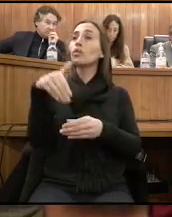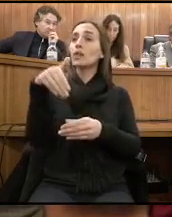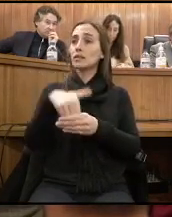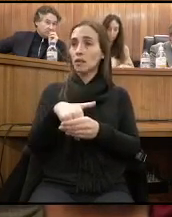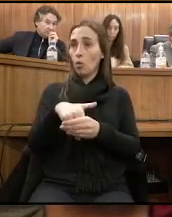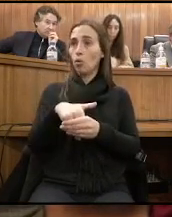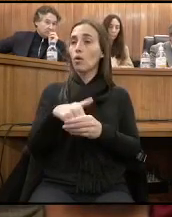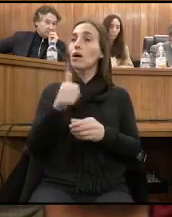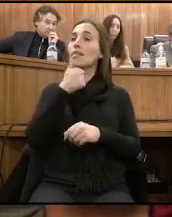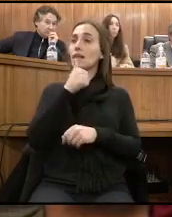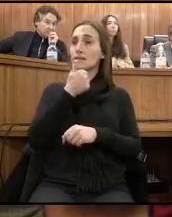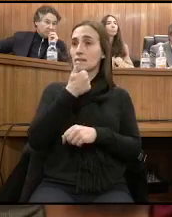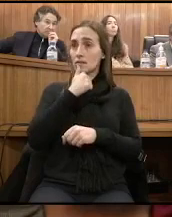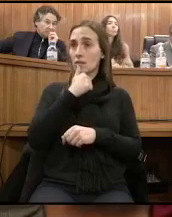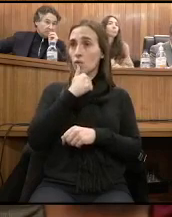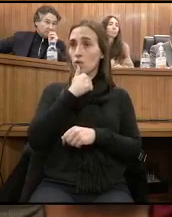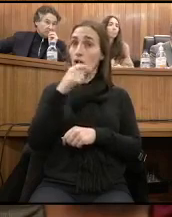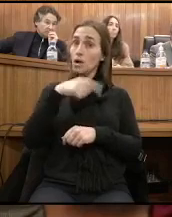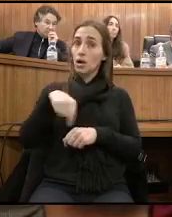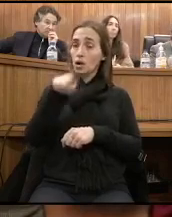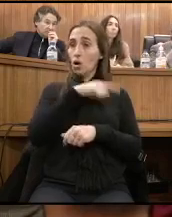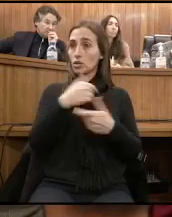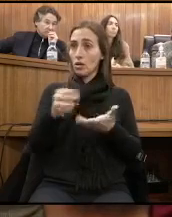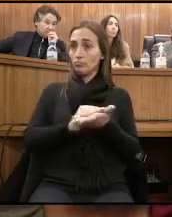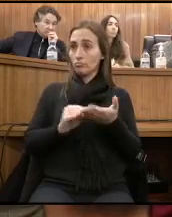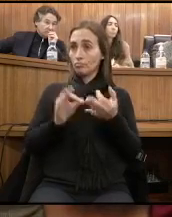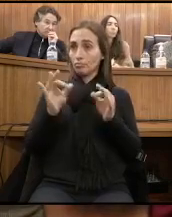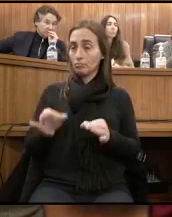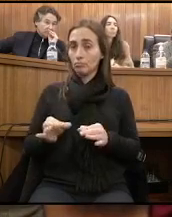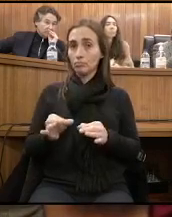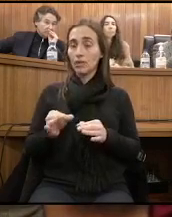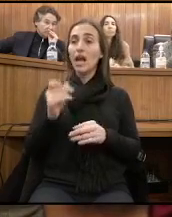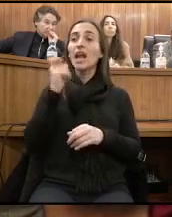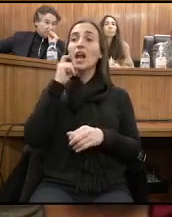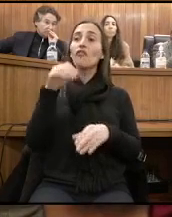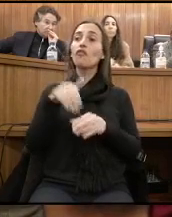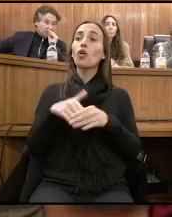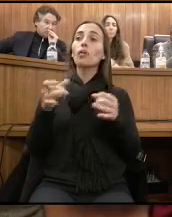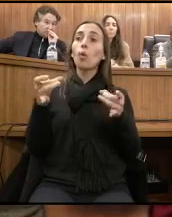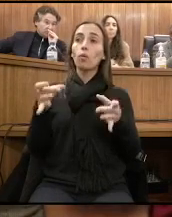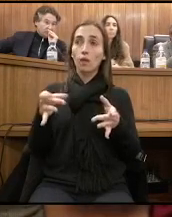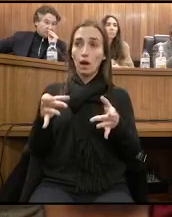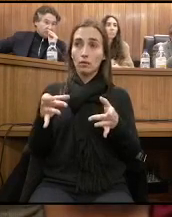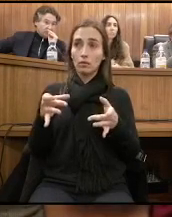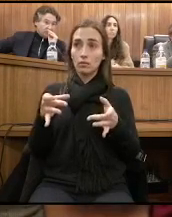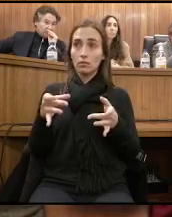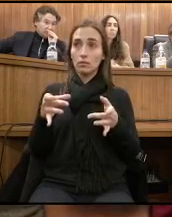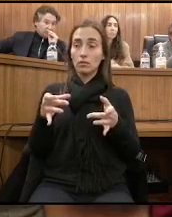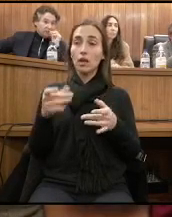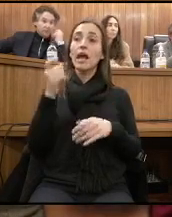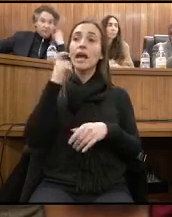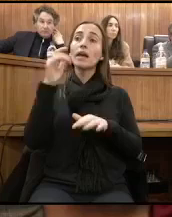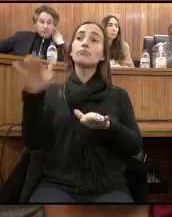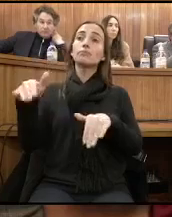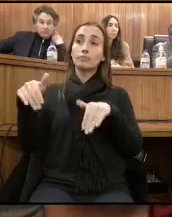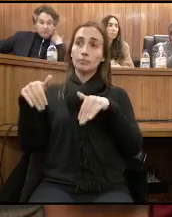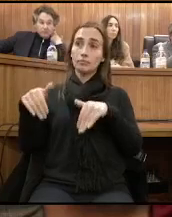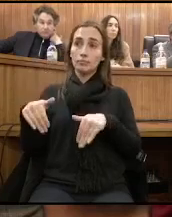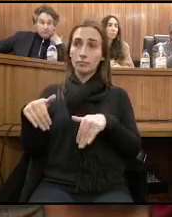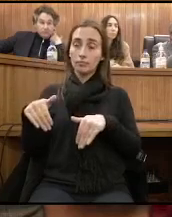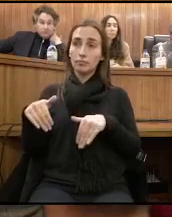de deliberação que acabamos de tomar. Quem vota contra? Quem se